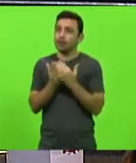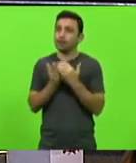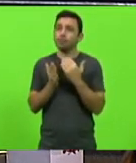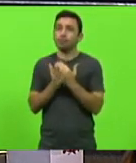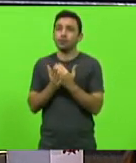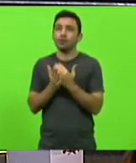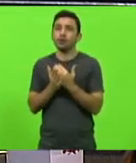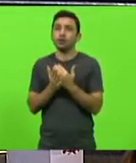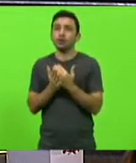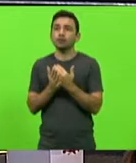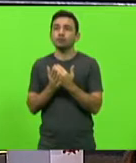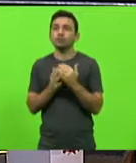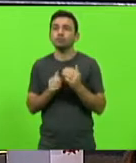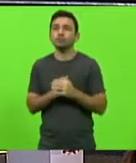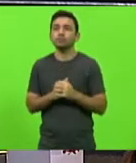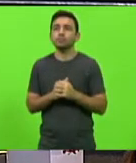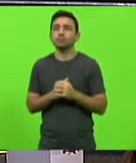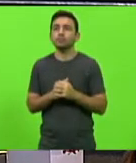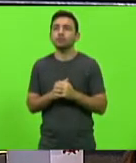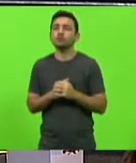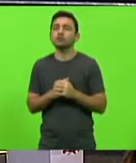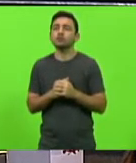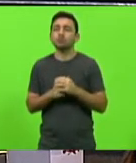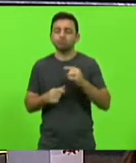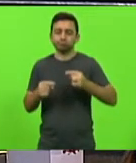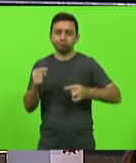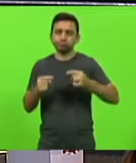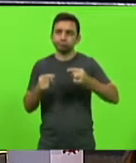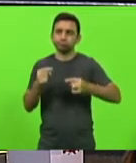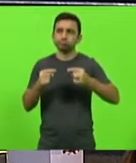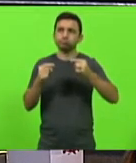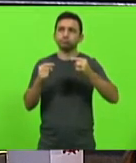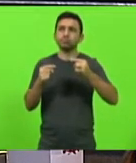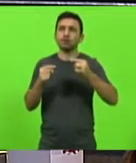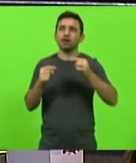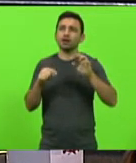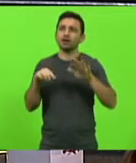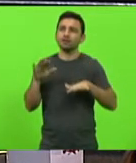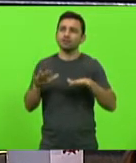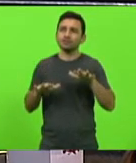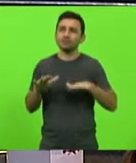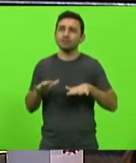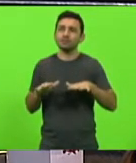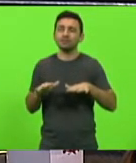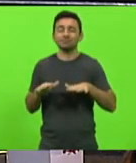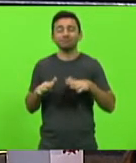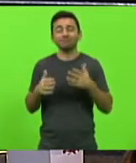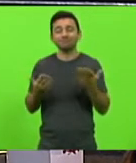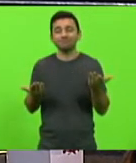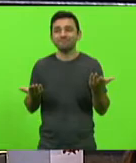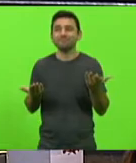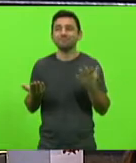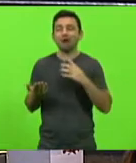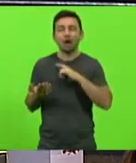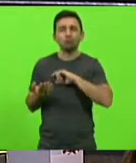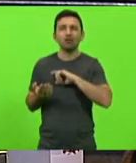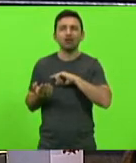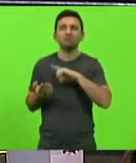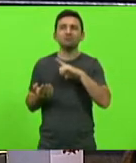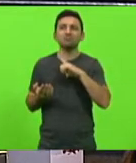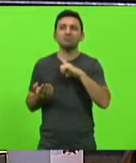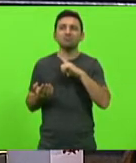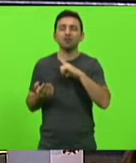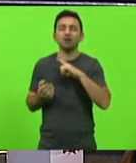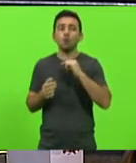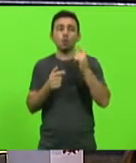redução e tornando a competitividade, muitas vezes, desleal até com relação a outros